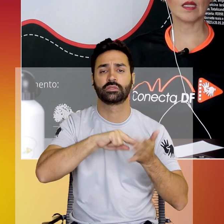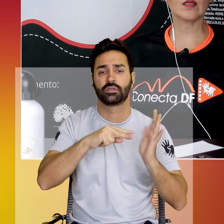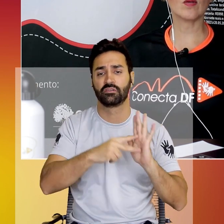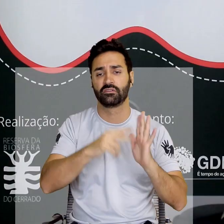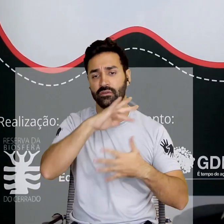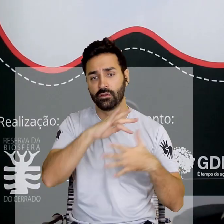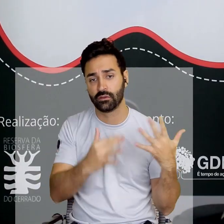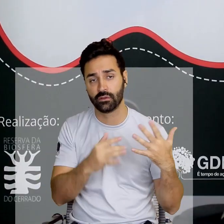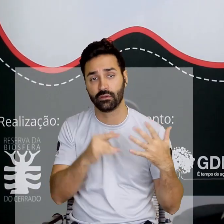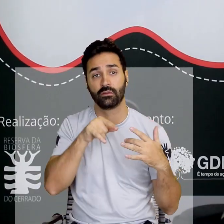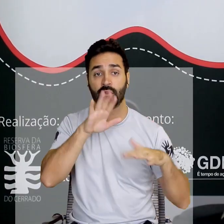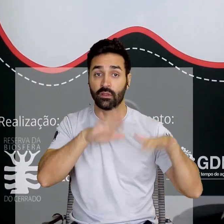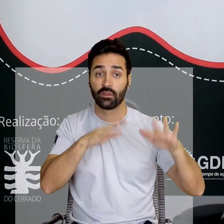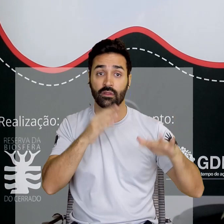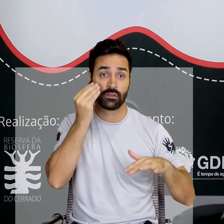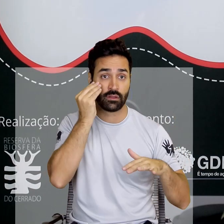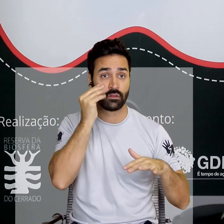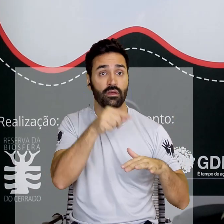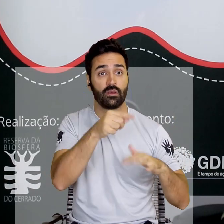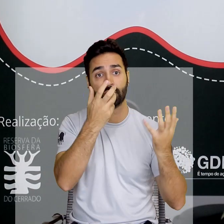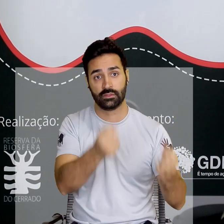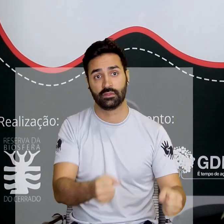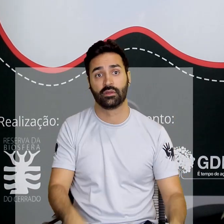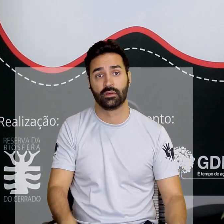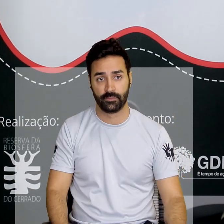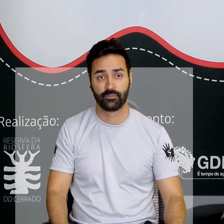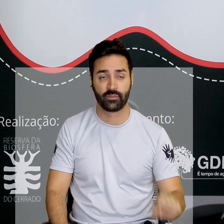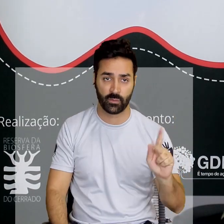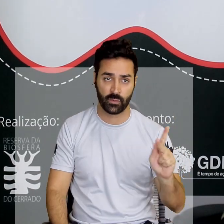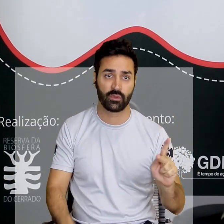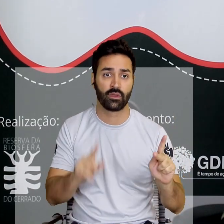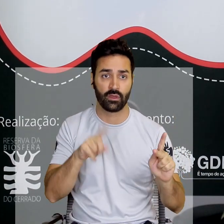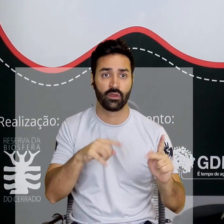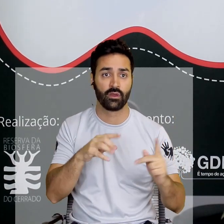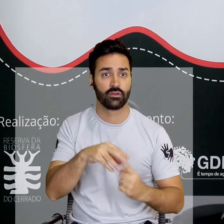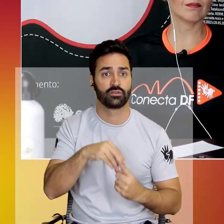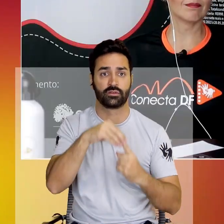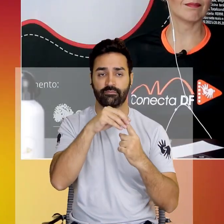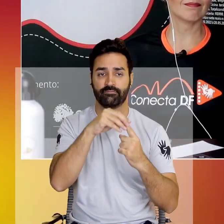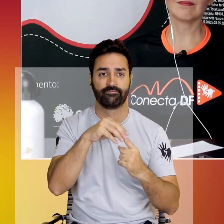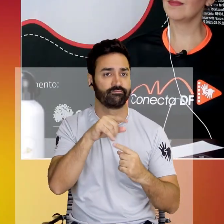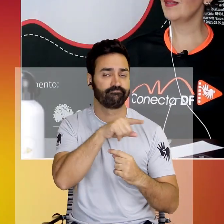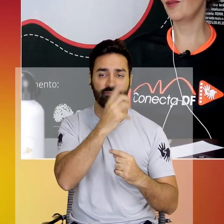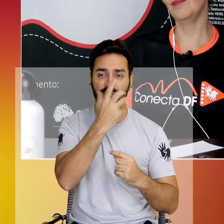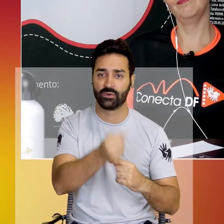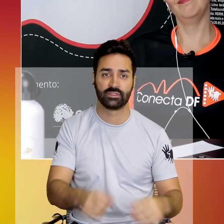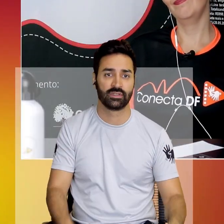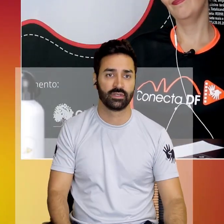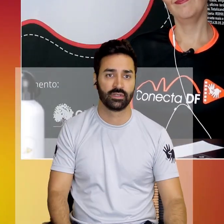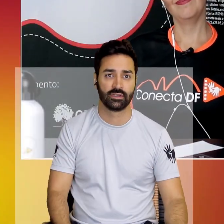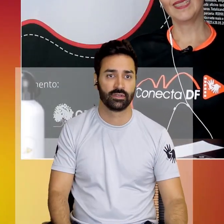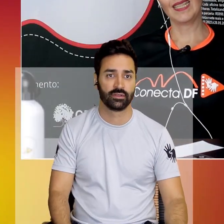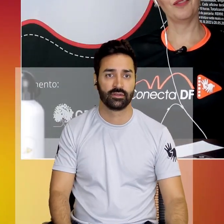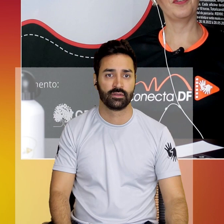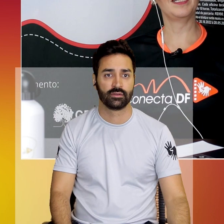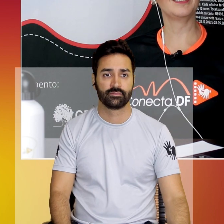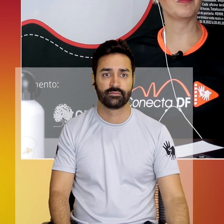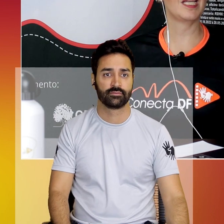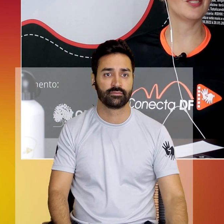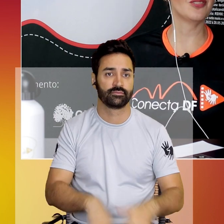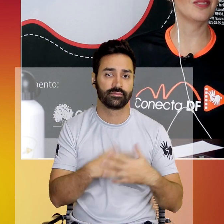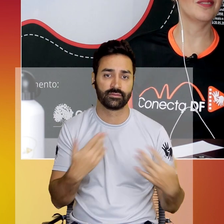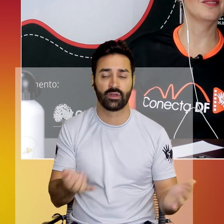eles tentam aceitar de alguma forma. Acho que seria a única Eles sugestão. não aceitam, Então, não aceitam. É uma